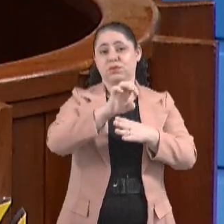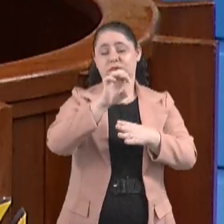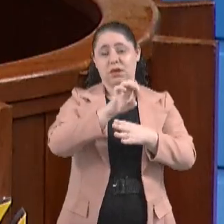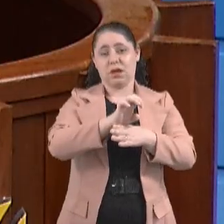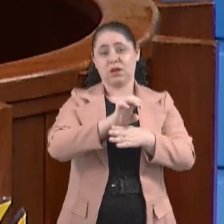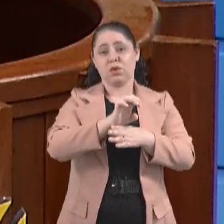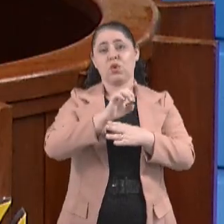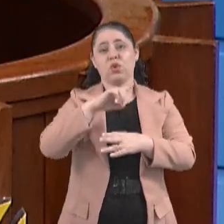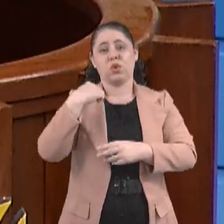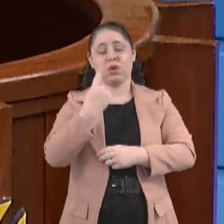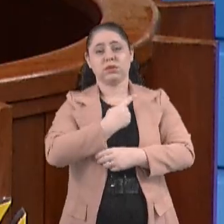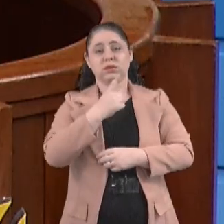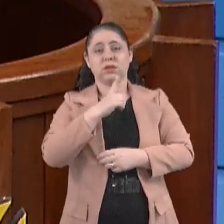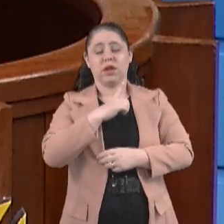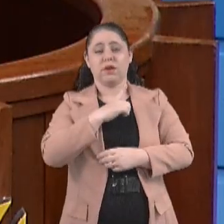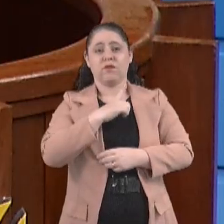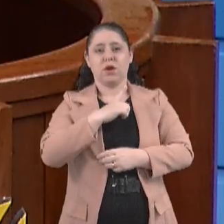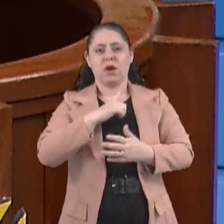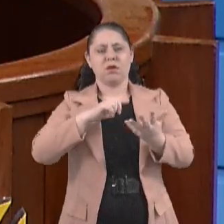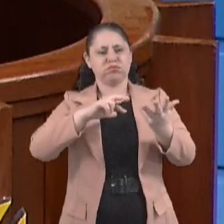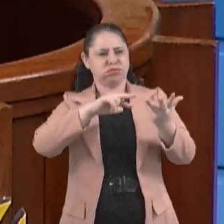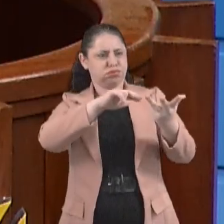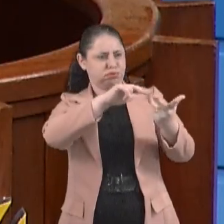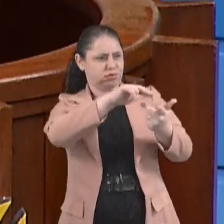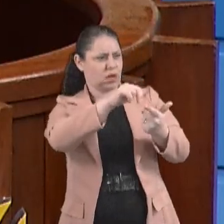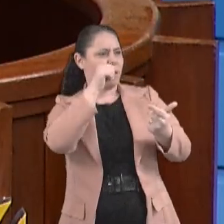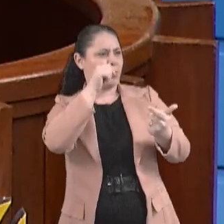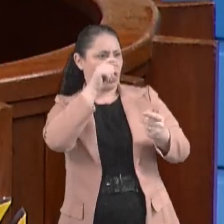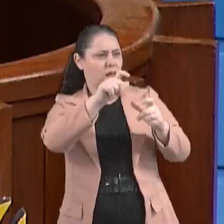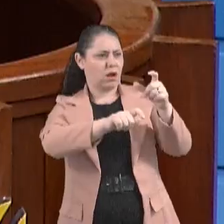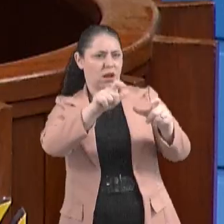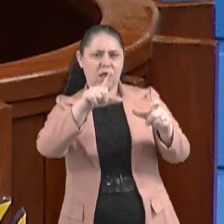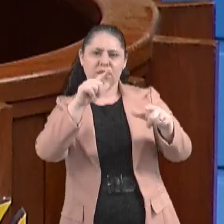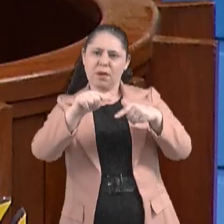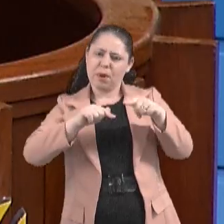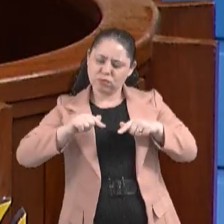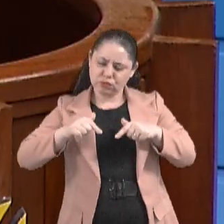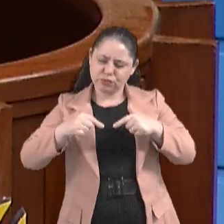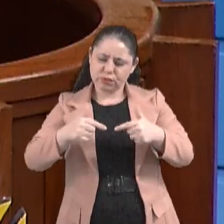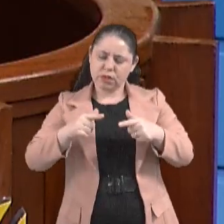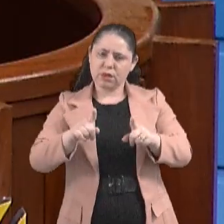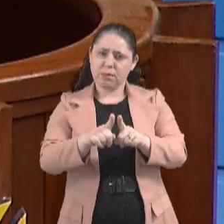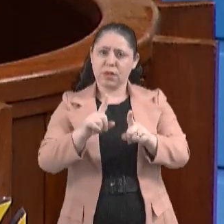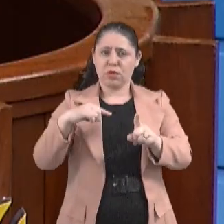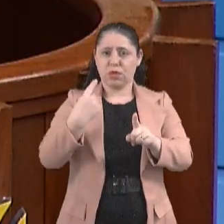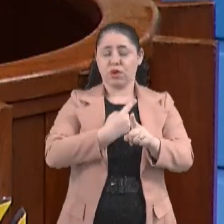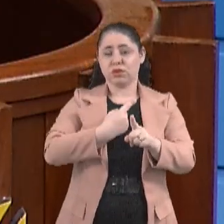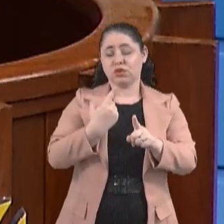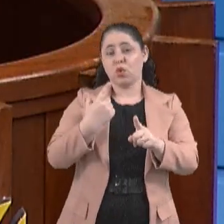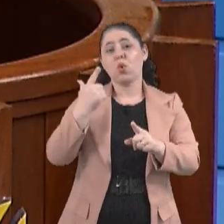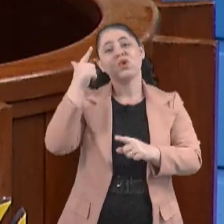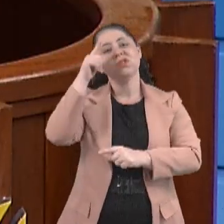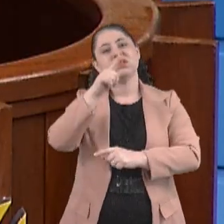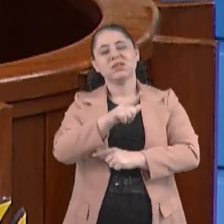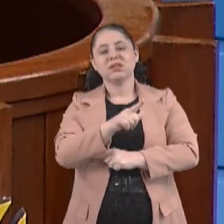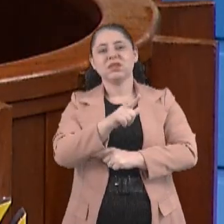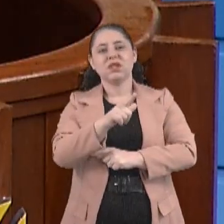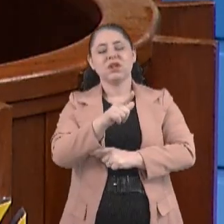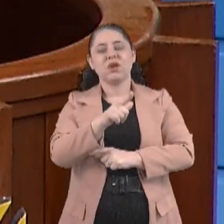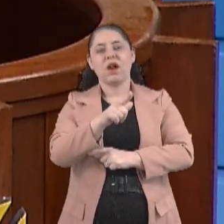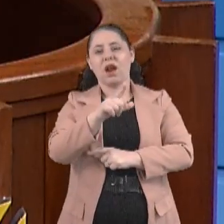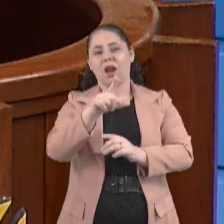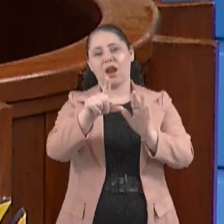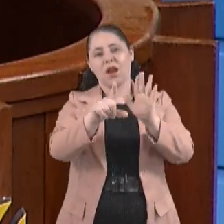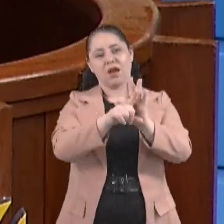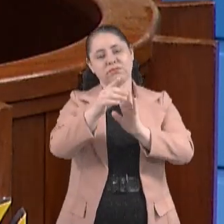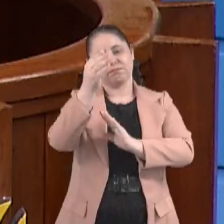Grosso do Sul nós temos várias mulheres que estiveram neste contexto de luta e que a gente então chegou a conquistar a Lei Maria da